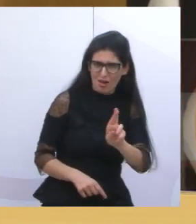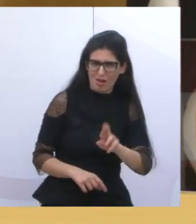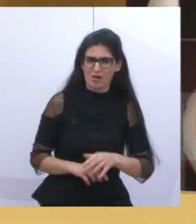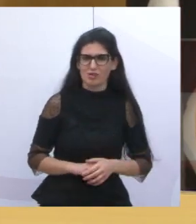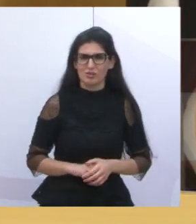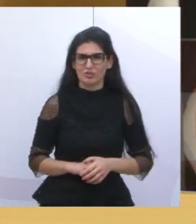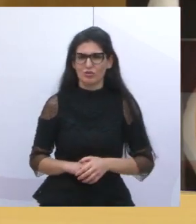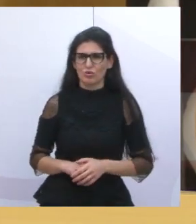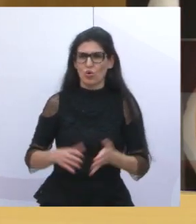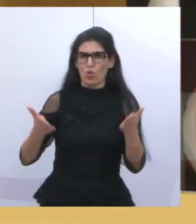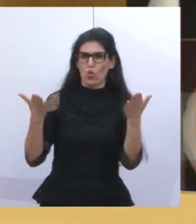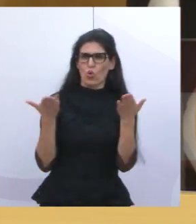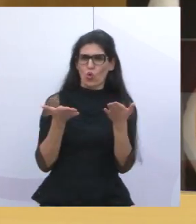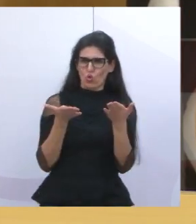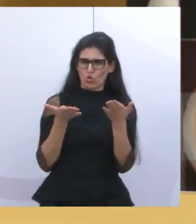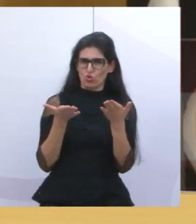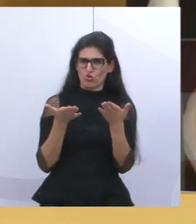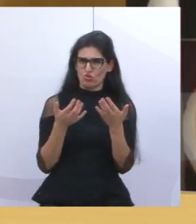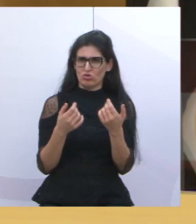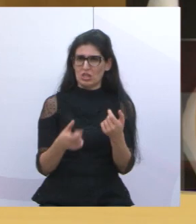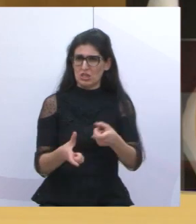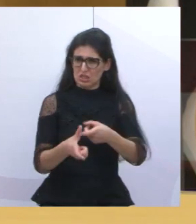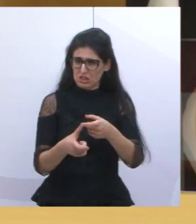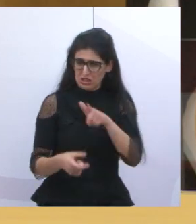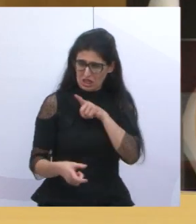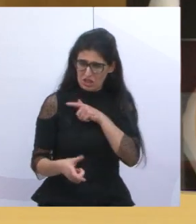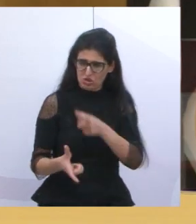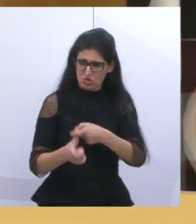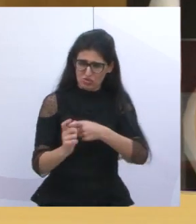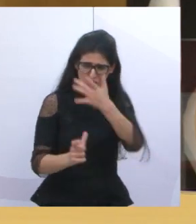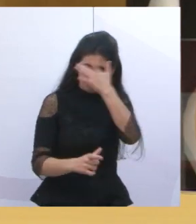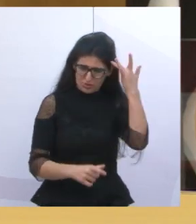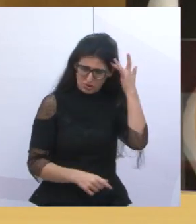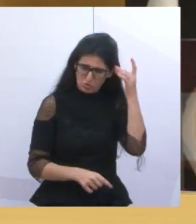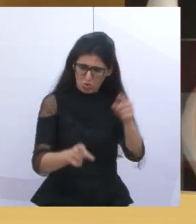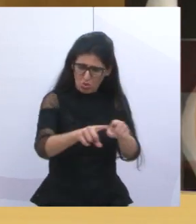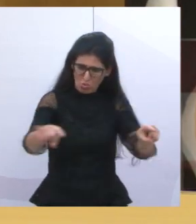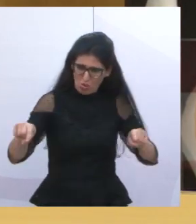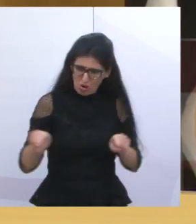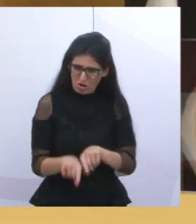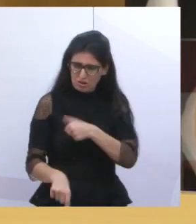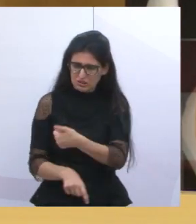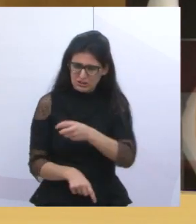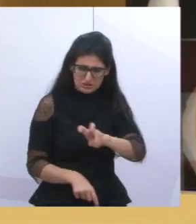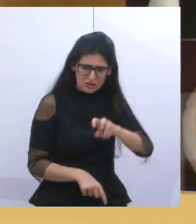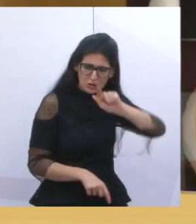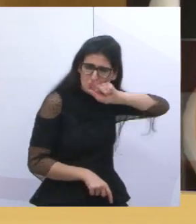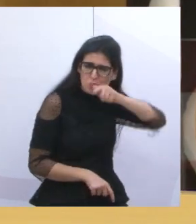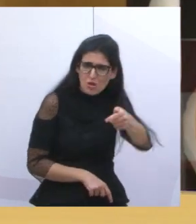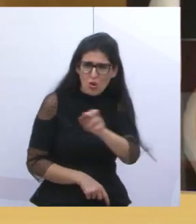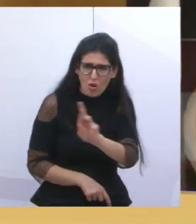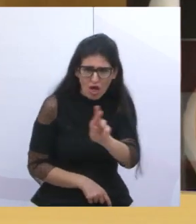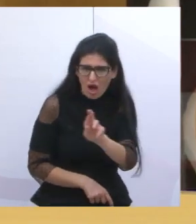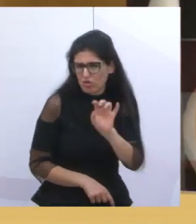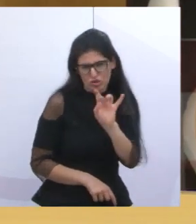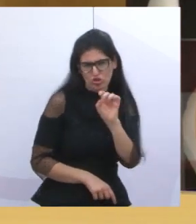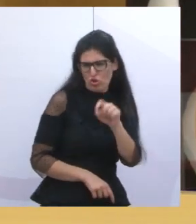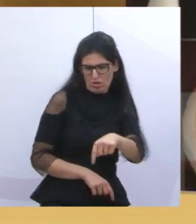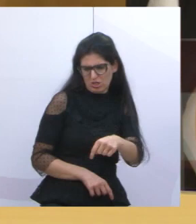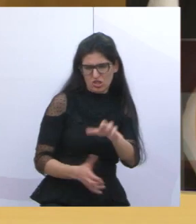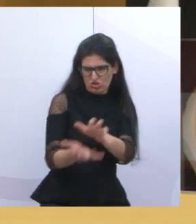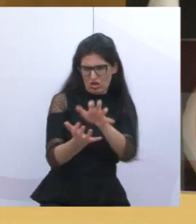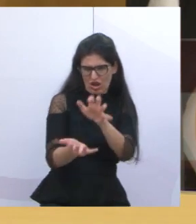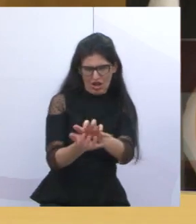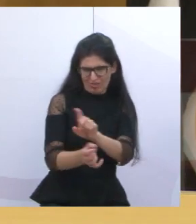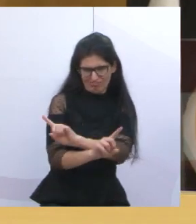de R$15.000 pessoas devendo de um lote só. Eu sei, conheço esses casos. Então não foi só o município de Jacareí, não, também. Não quero aqui culpar só o